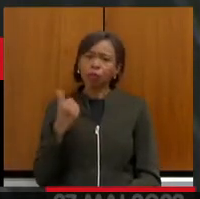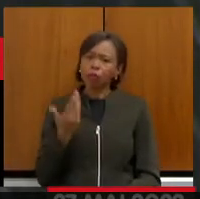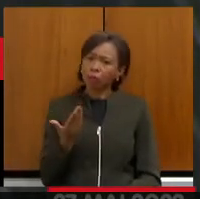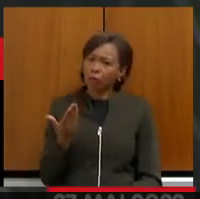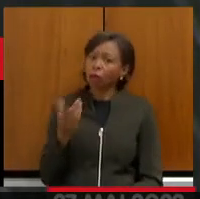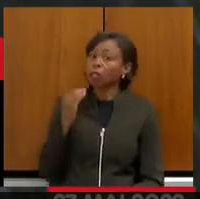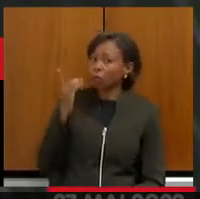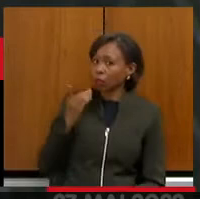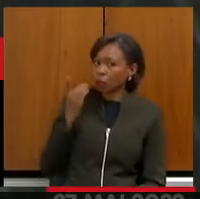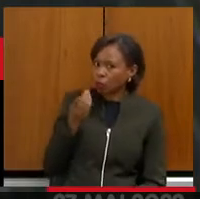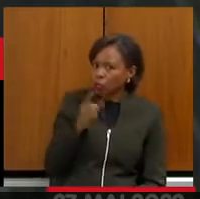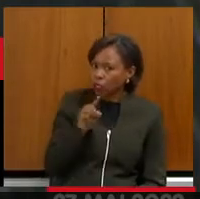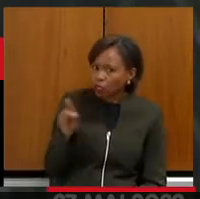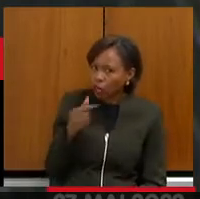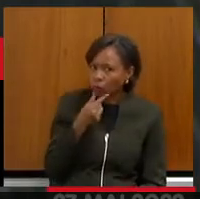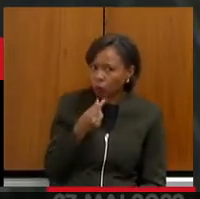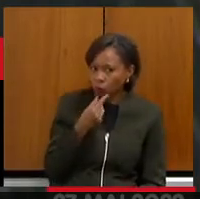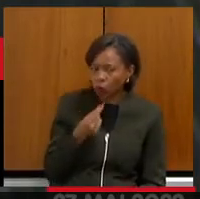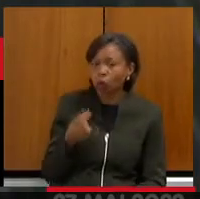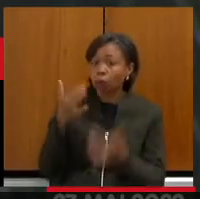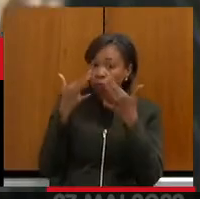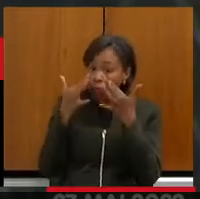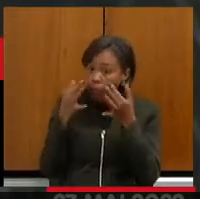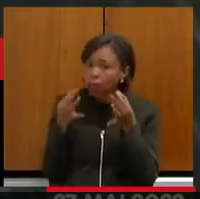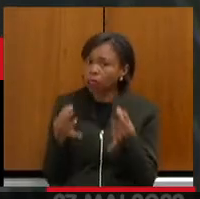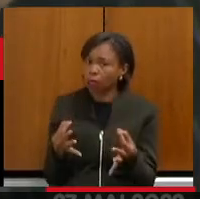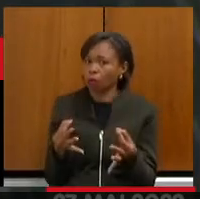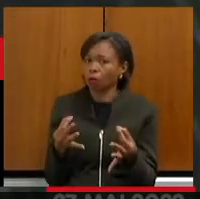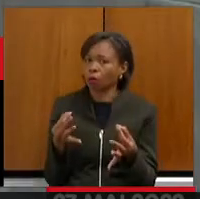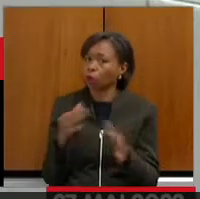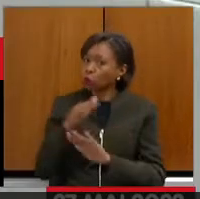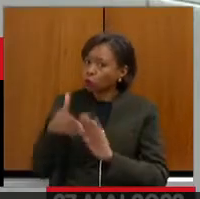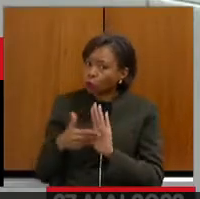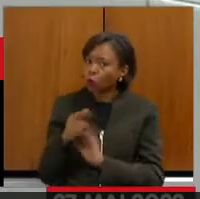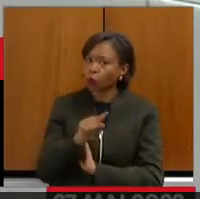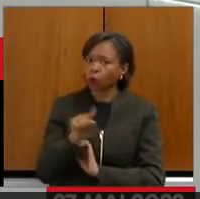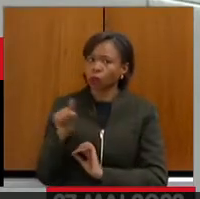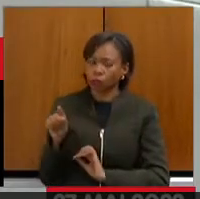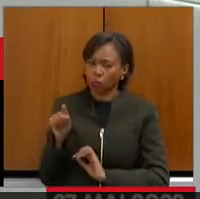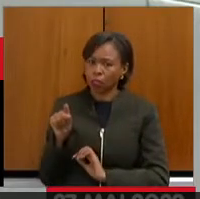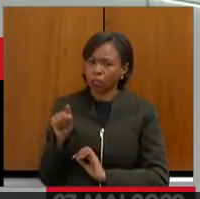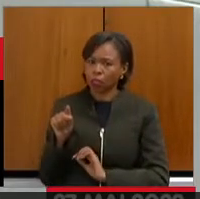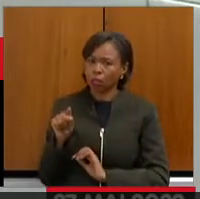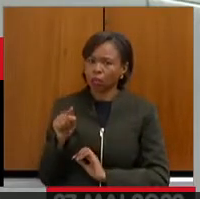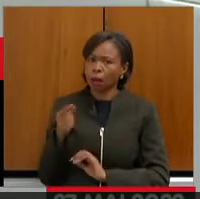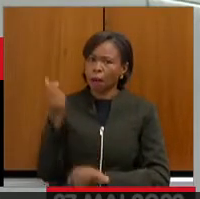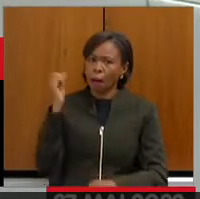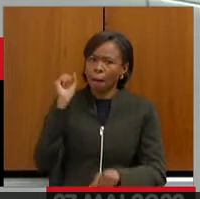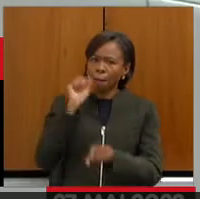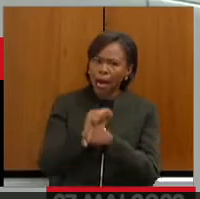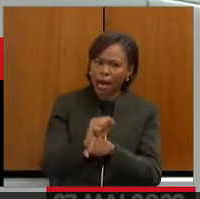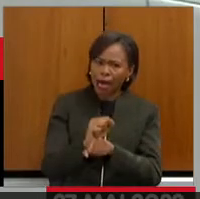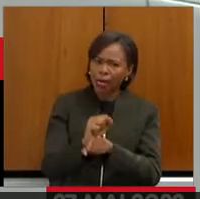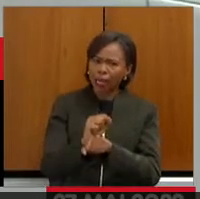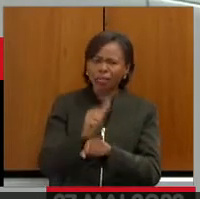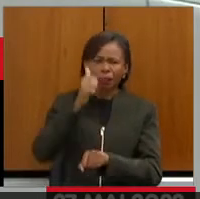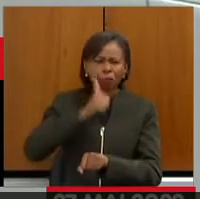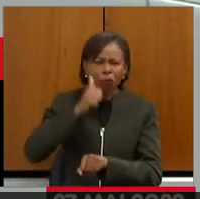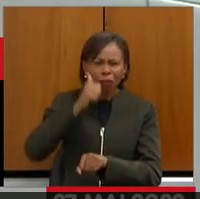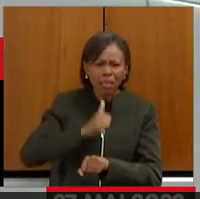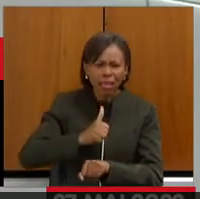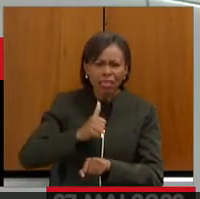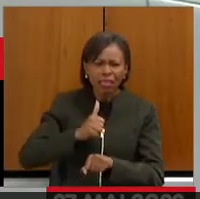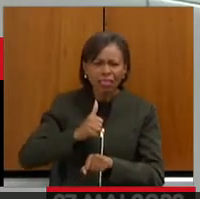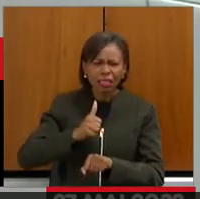atenção deputados todos né Colocar impedir silenciar as Mulheres vítimas